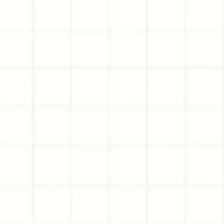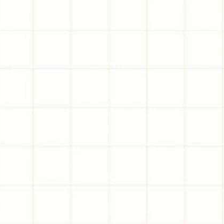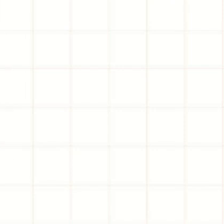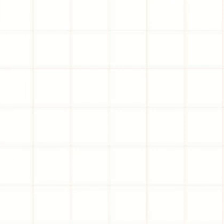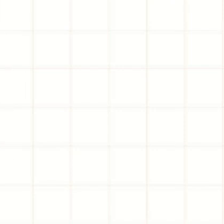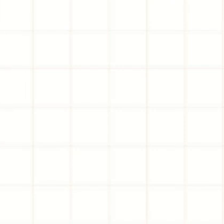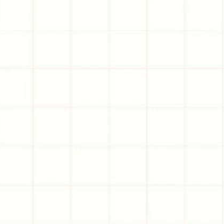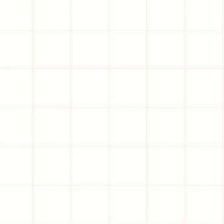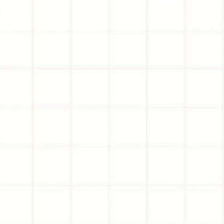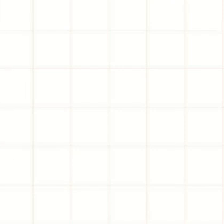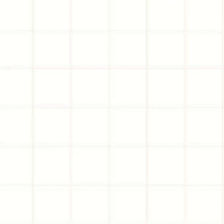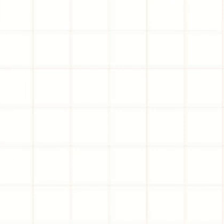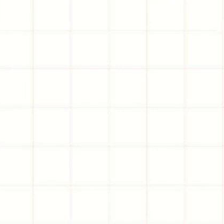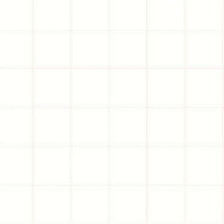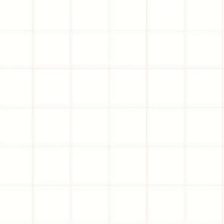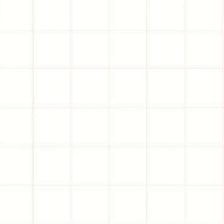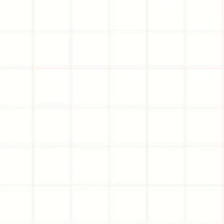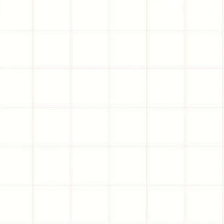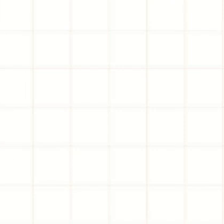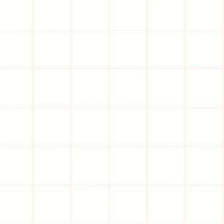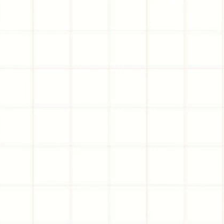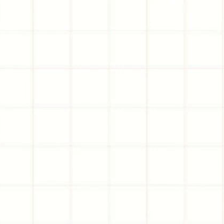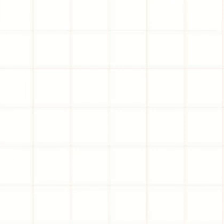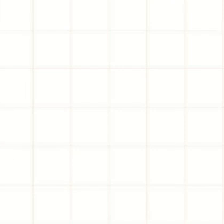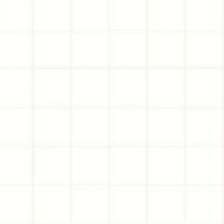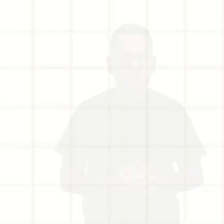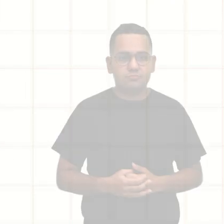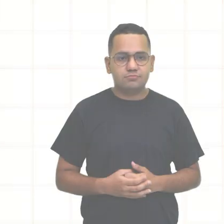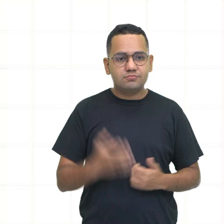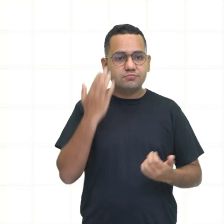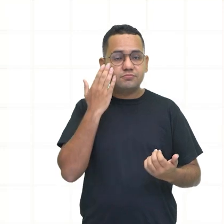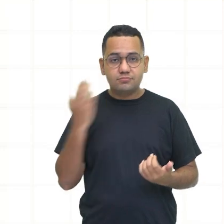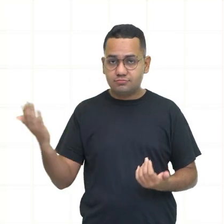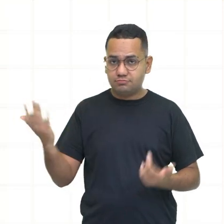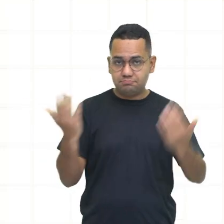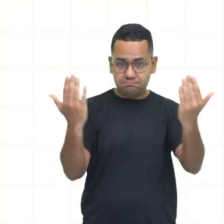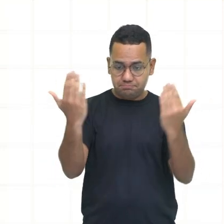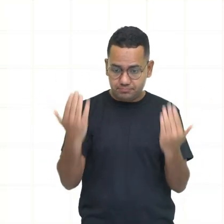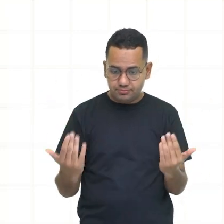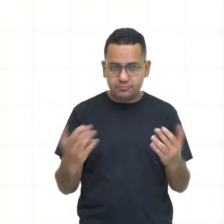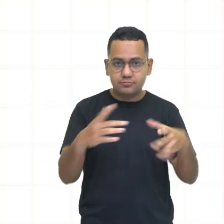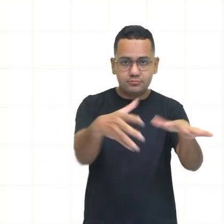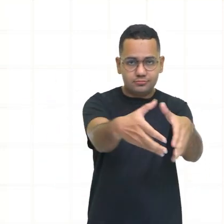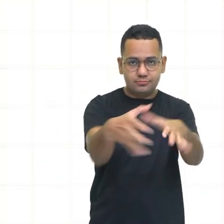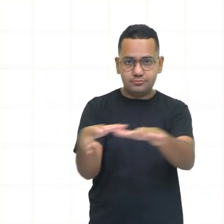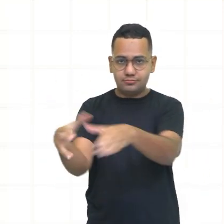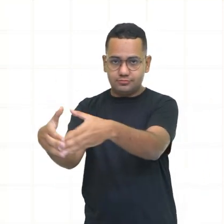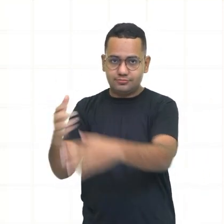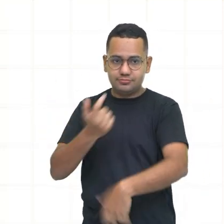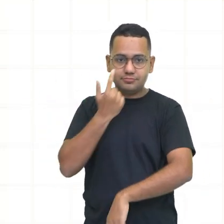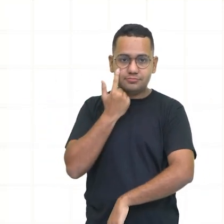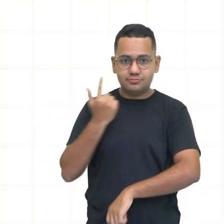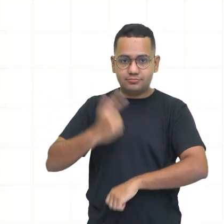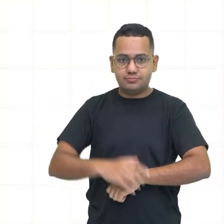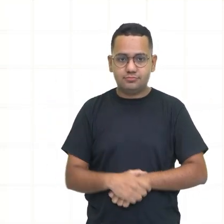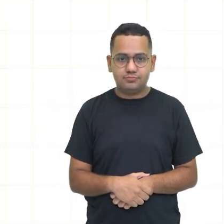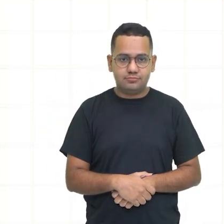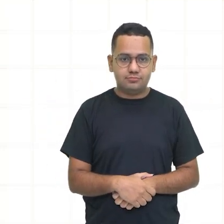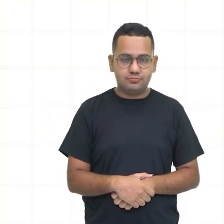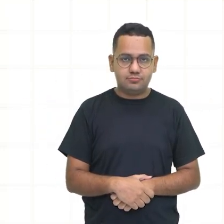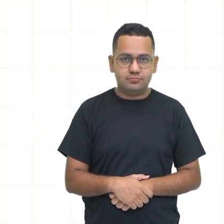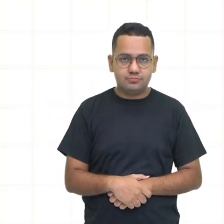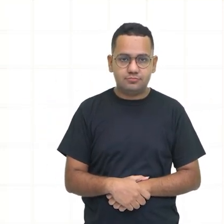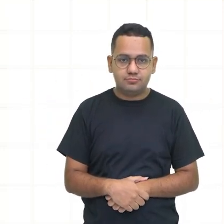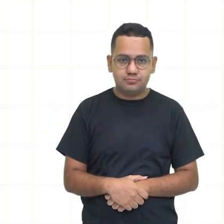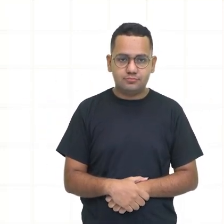vamos observar agora os eventos principais da Revolta da Armada. Vou colocar bem aqui,